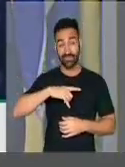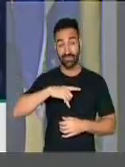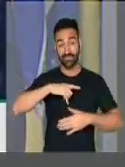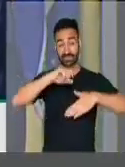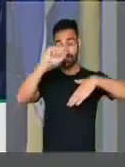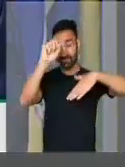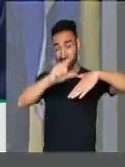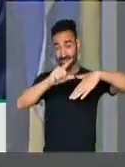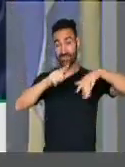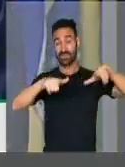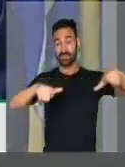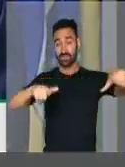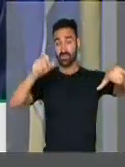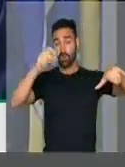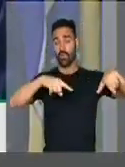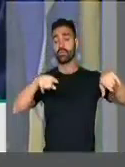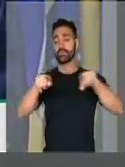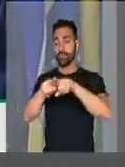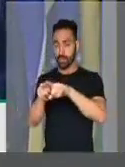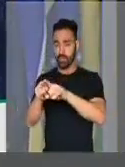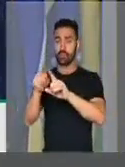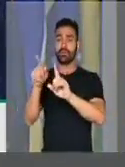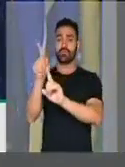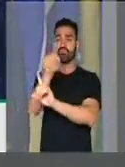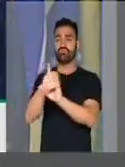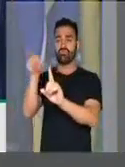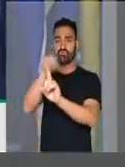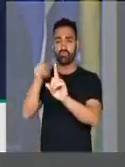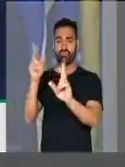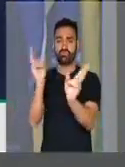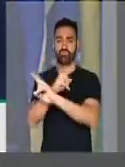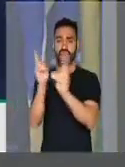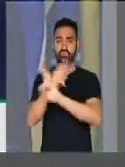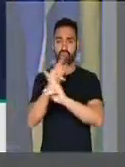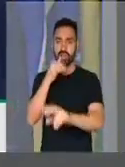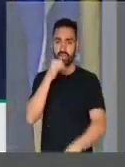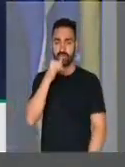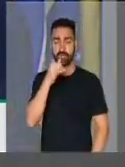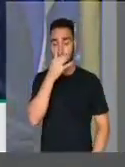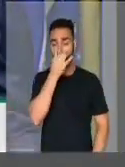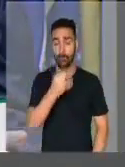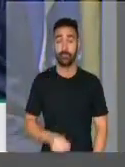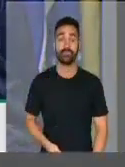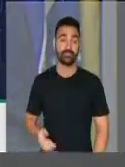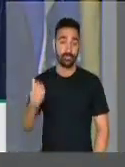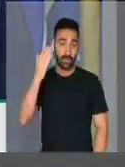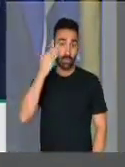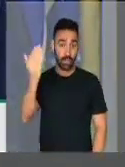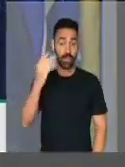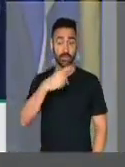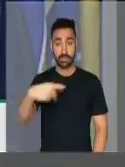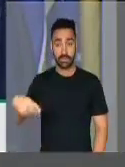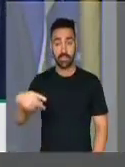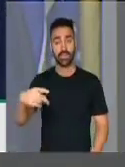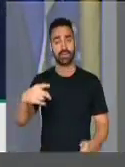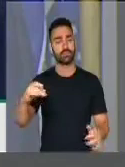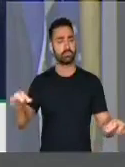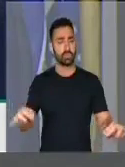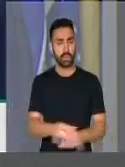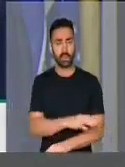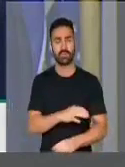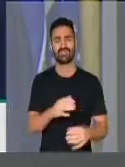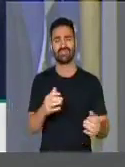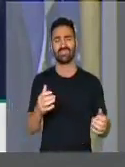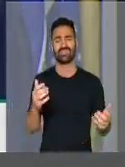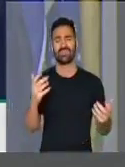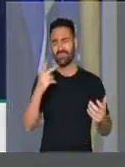parques de energia eólica e energia solar. Muito obrigado, senhor presidente, e acho que, feito isso,